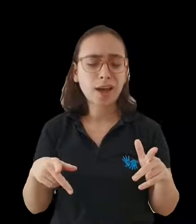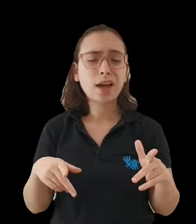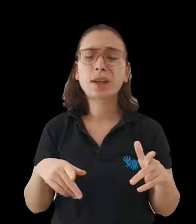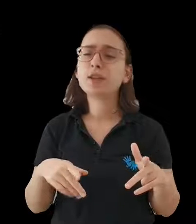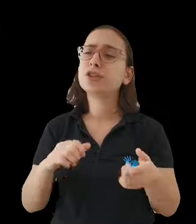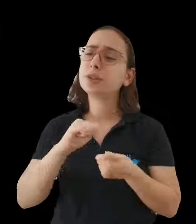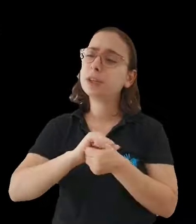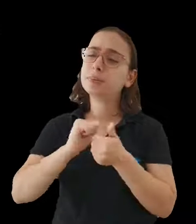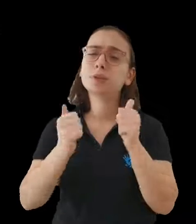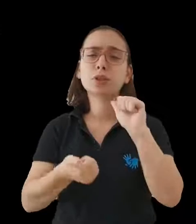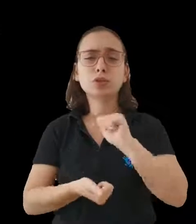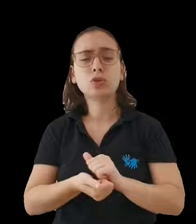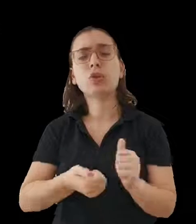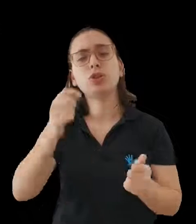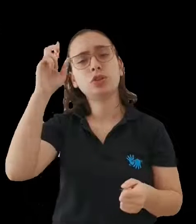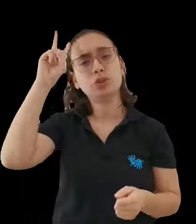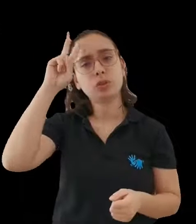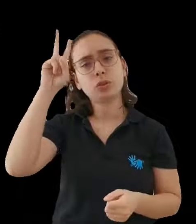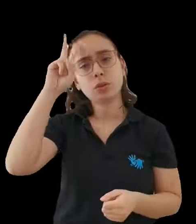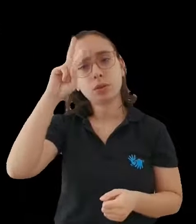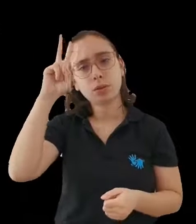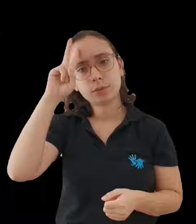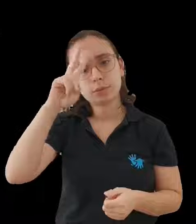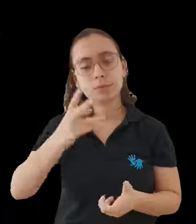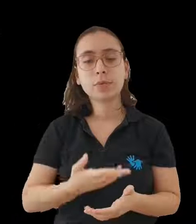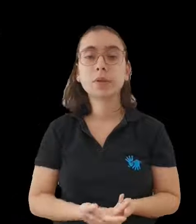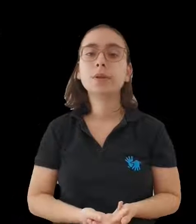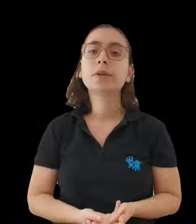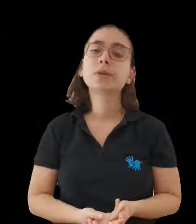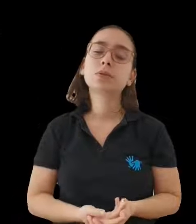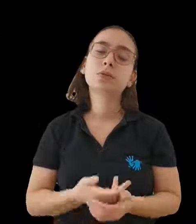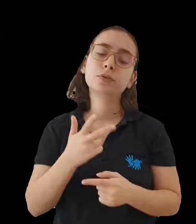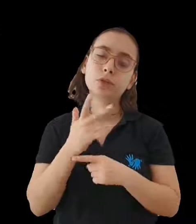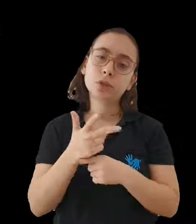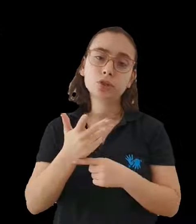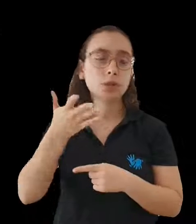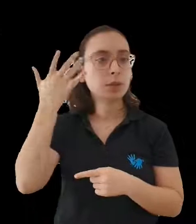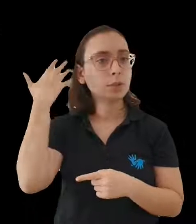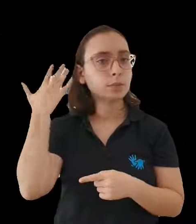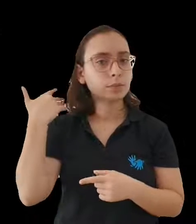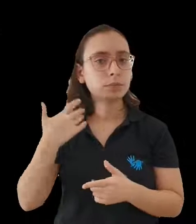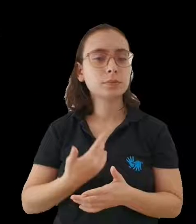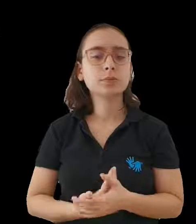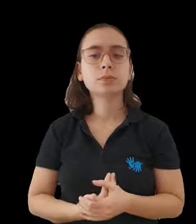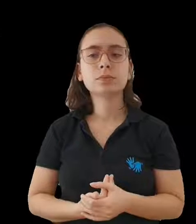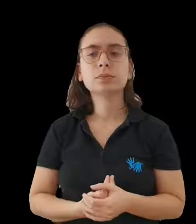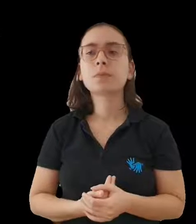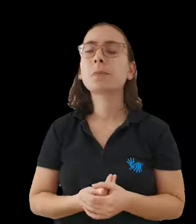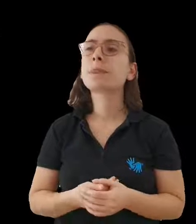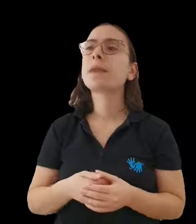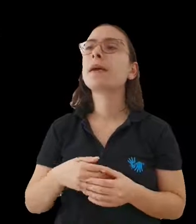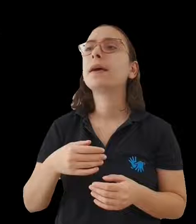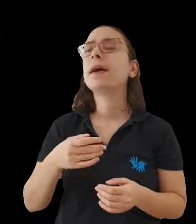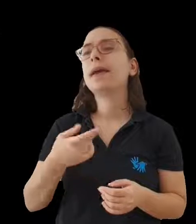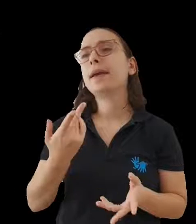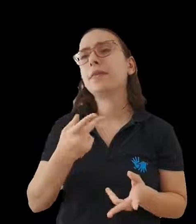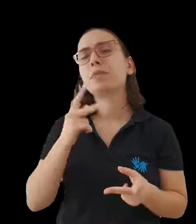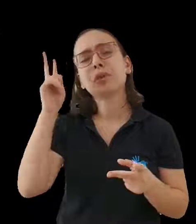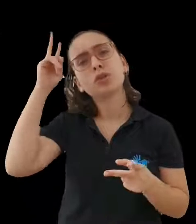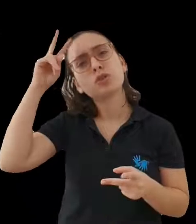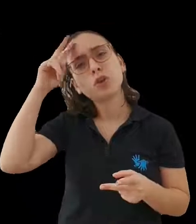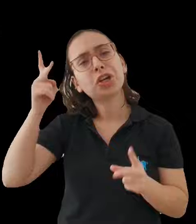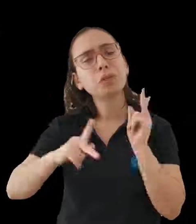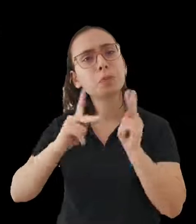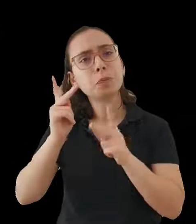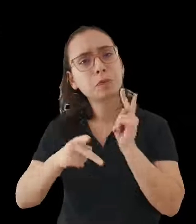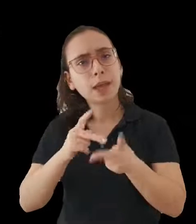desse conto. Como eu falei no vídeo anterior, né? O conto popular ele dá essa possibilidade para a gente, da